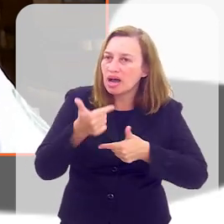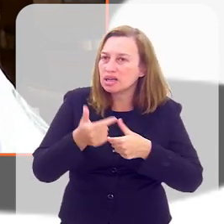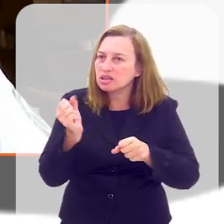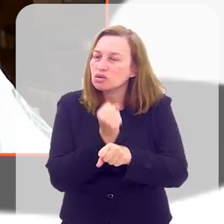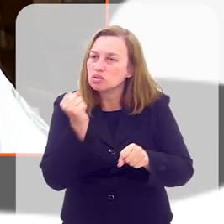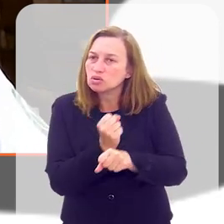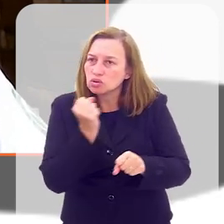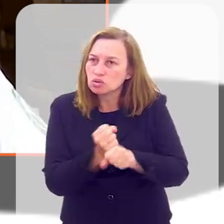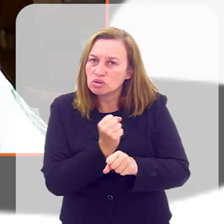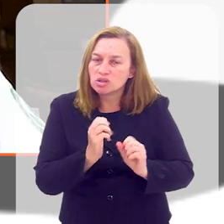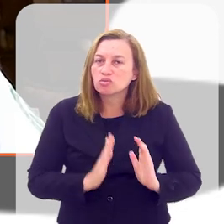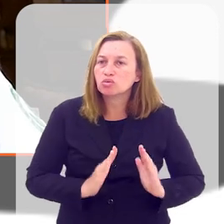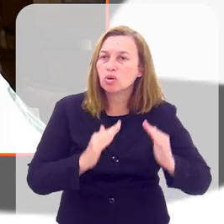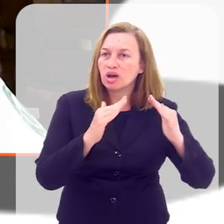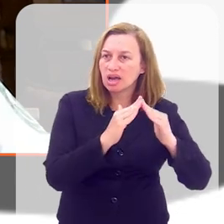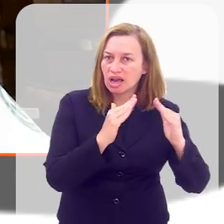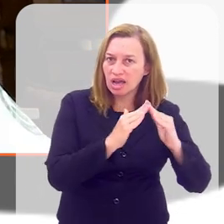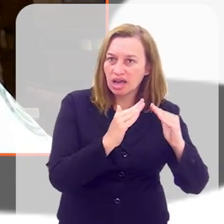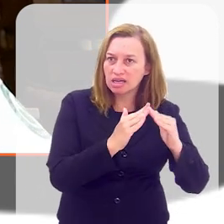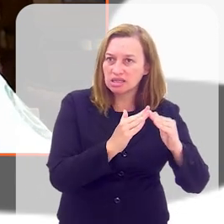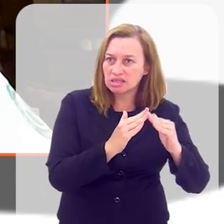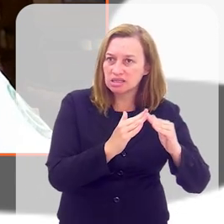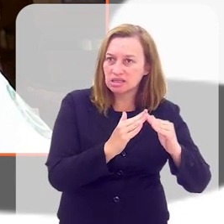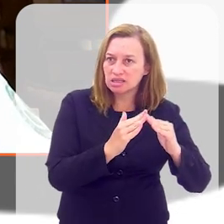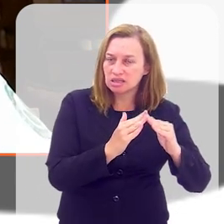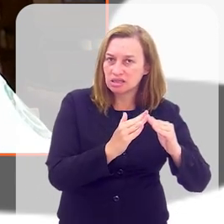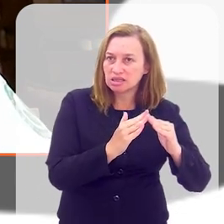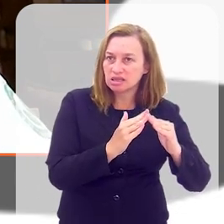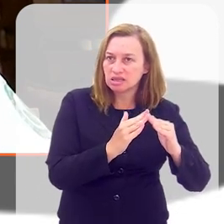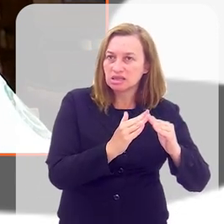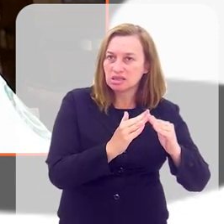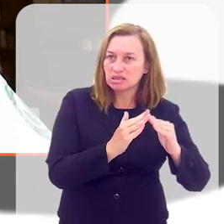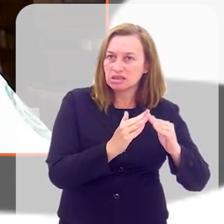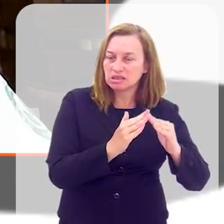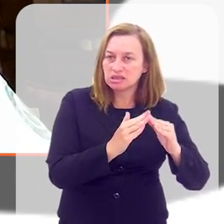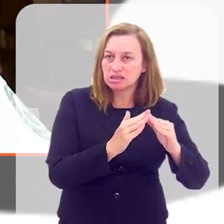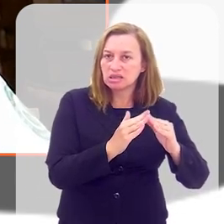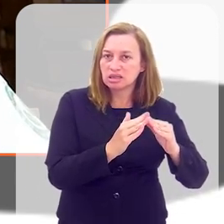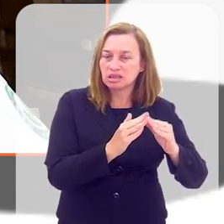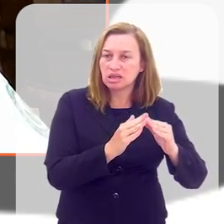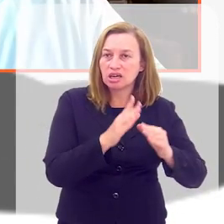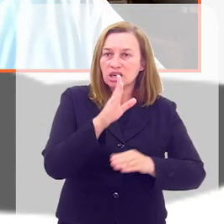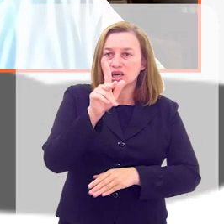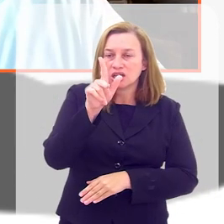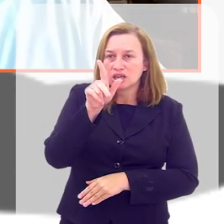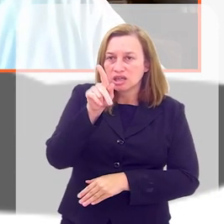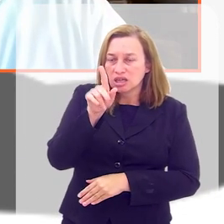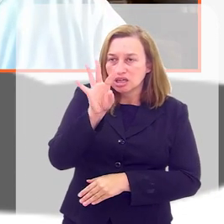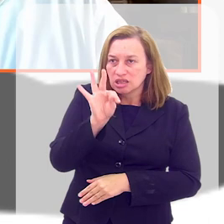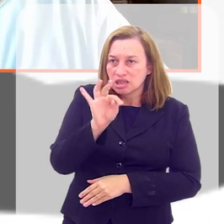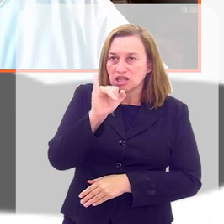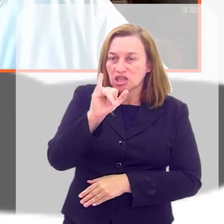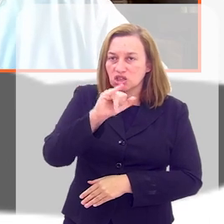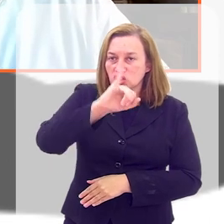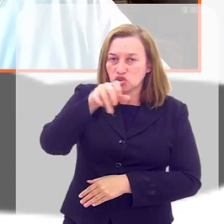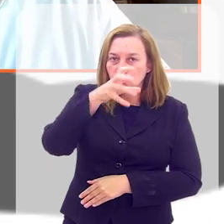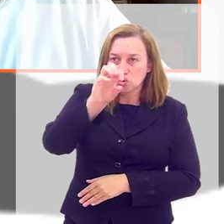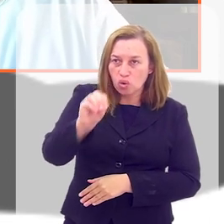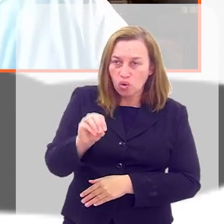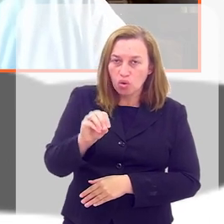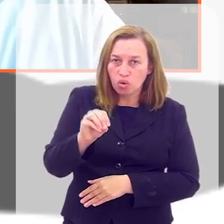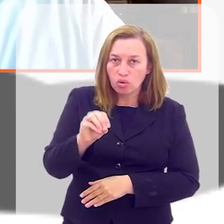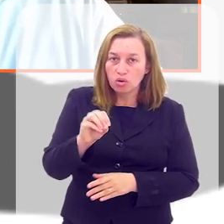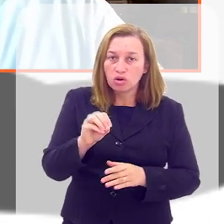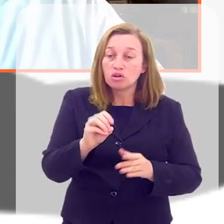né até numa construção de uma casa aí convencional da separação de casal nosso não acontece isso porque muito